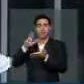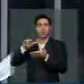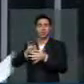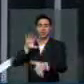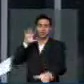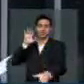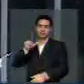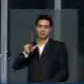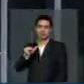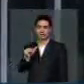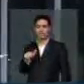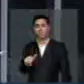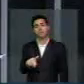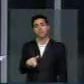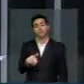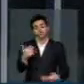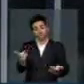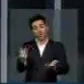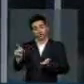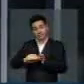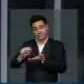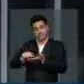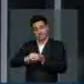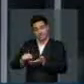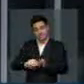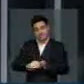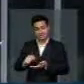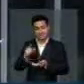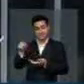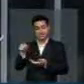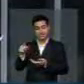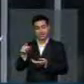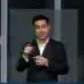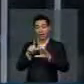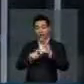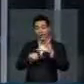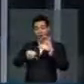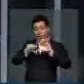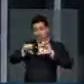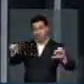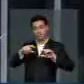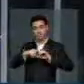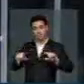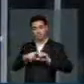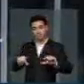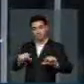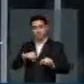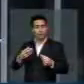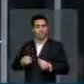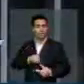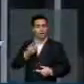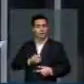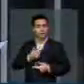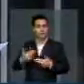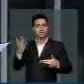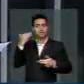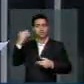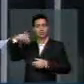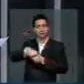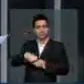separei em suas letras econômicas mas carregadas de lirismo e de Sabedoria ele